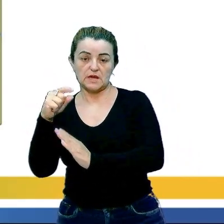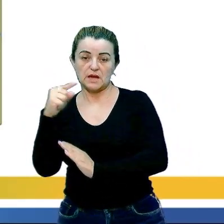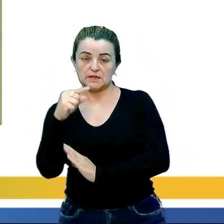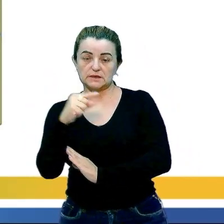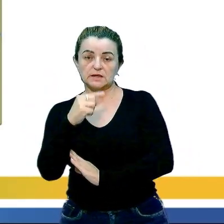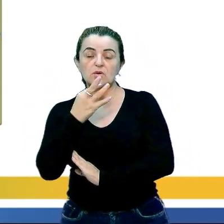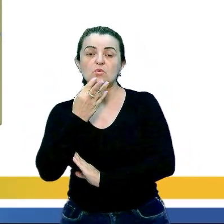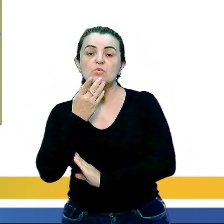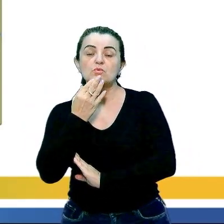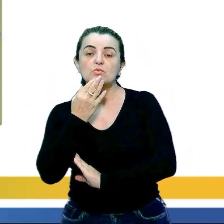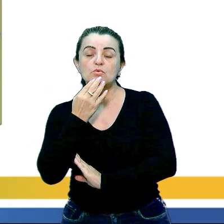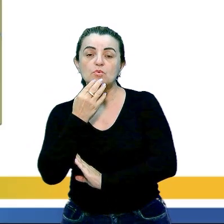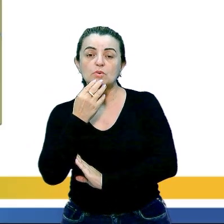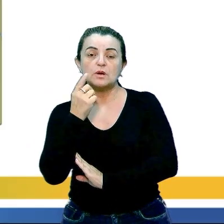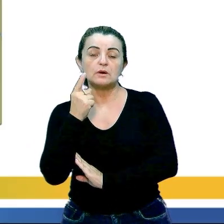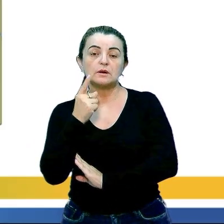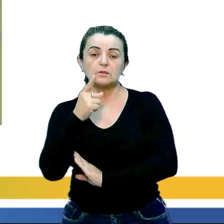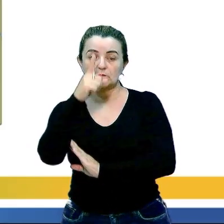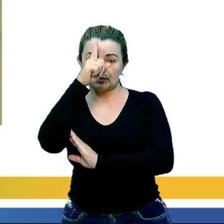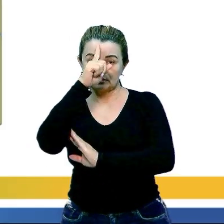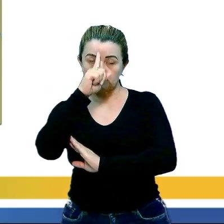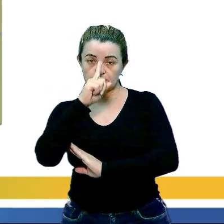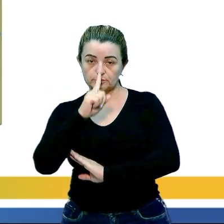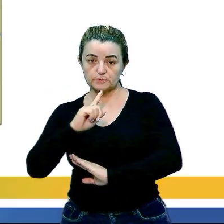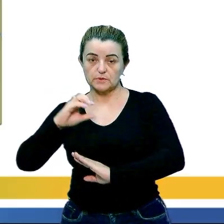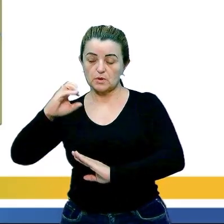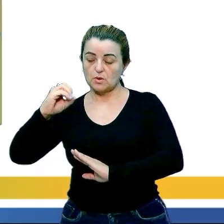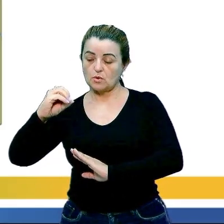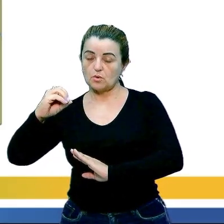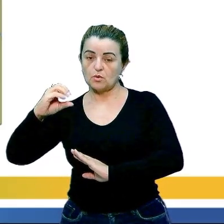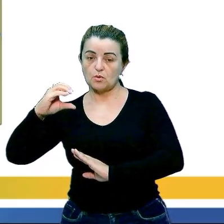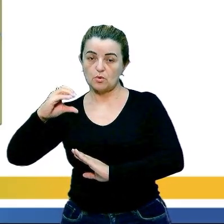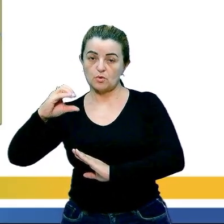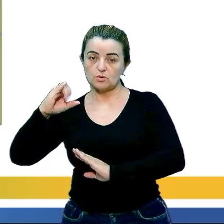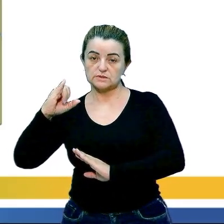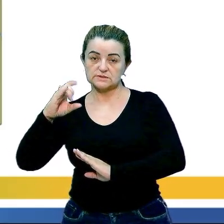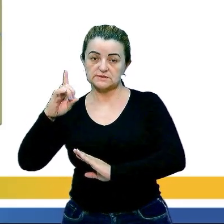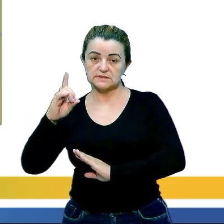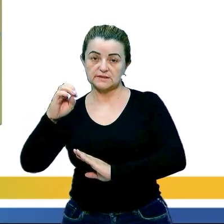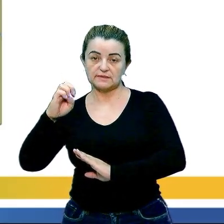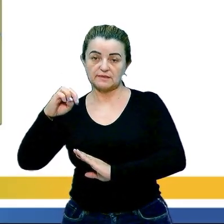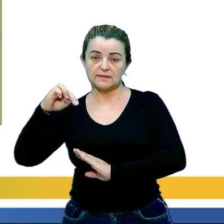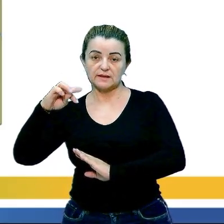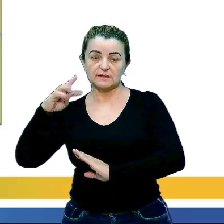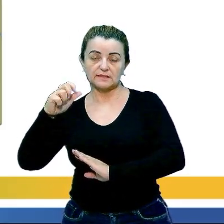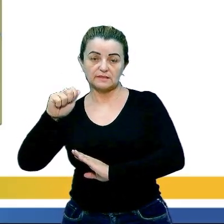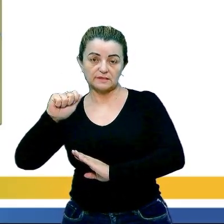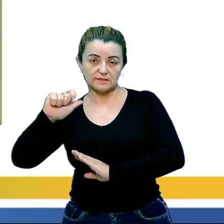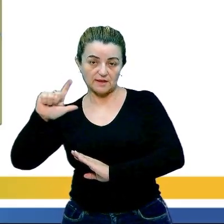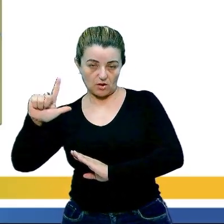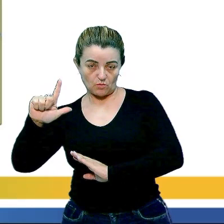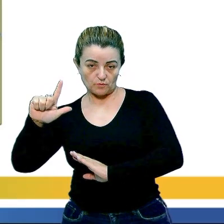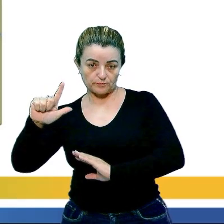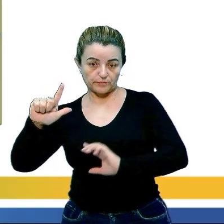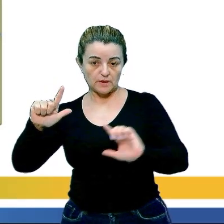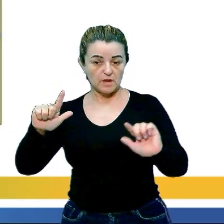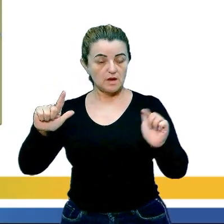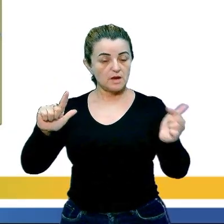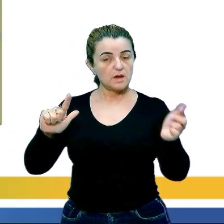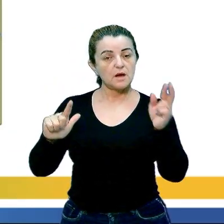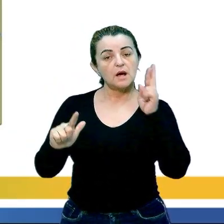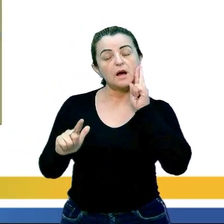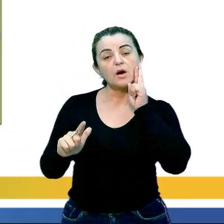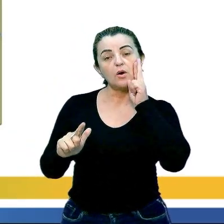ocidental, né? E a parte rosinha é a parte imperial, é a parte oriental, né? Desculpa. Então